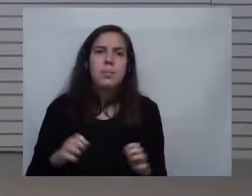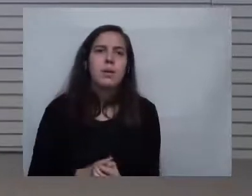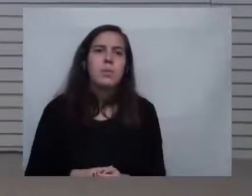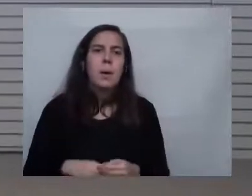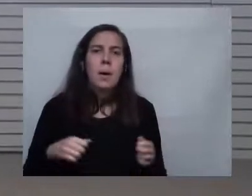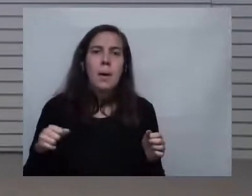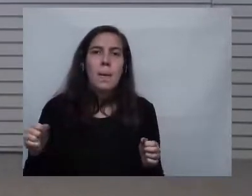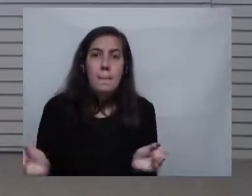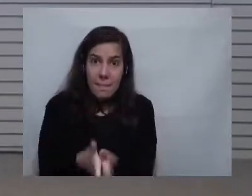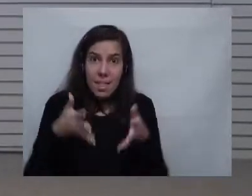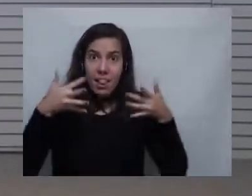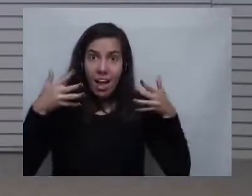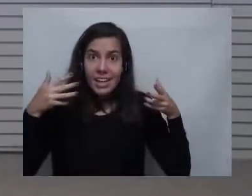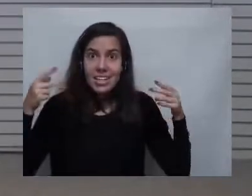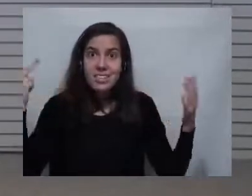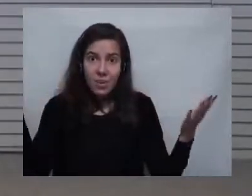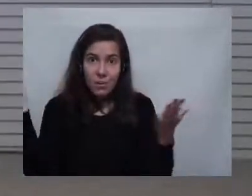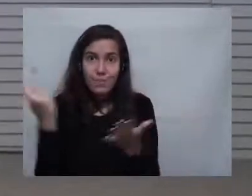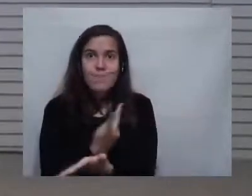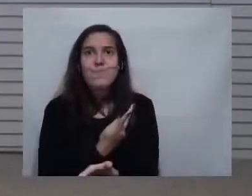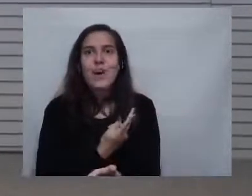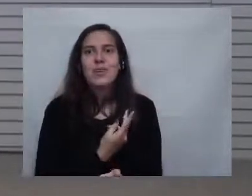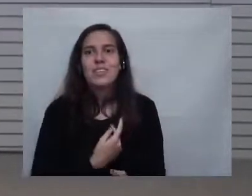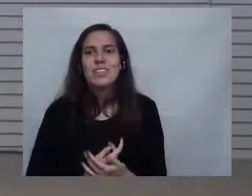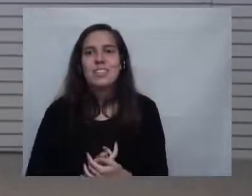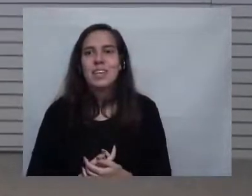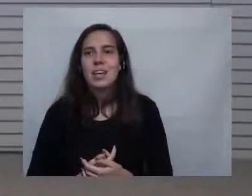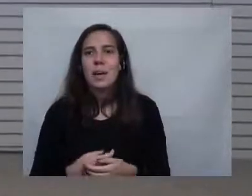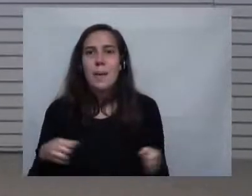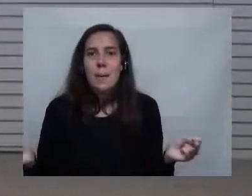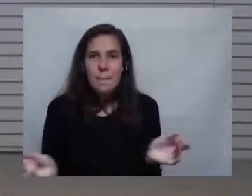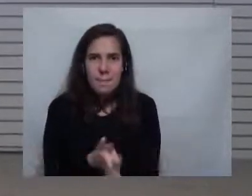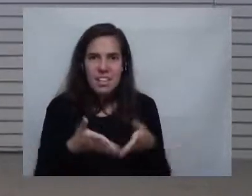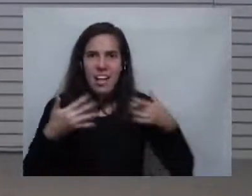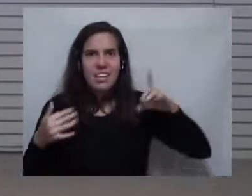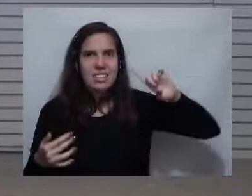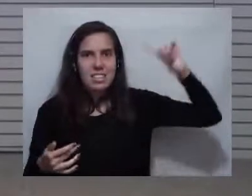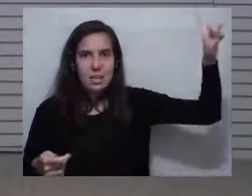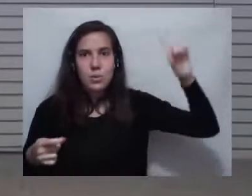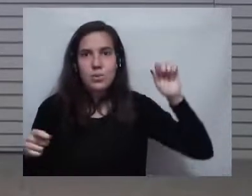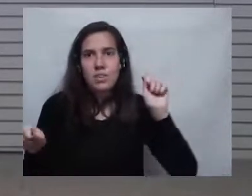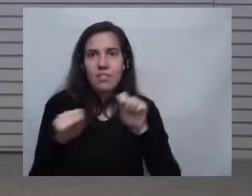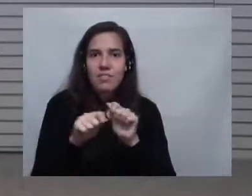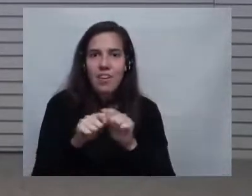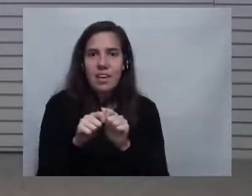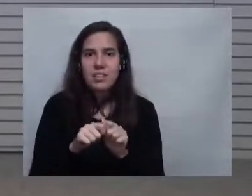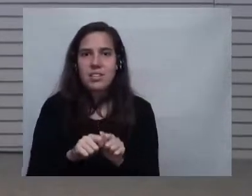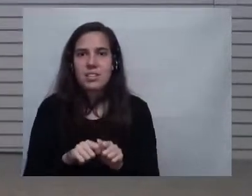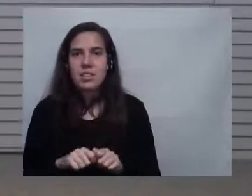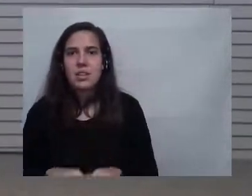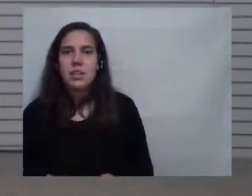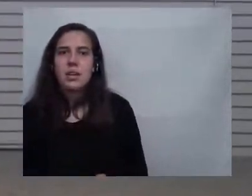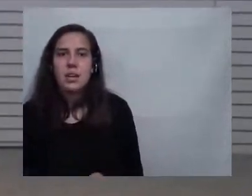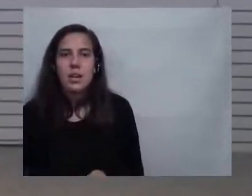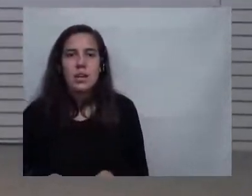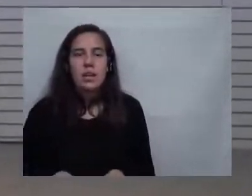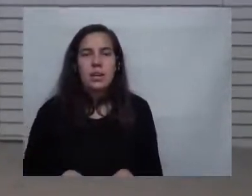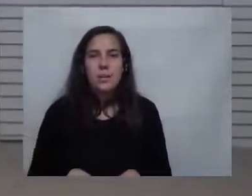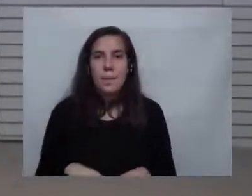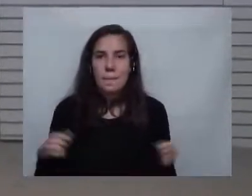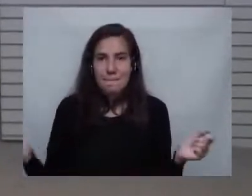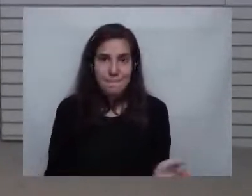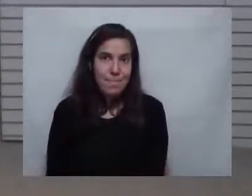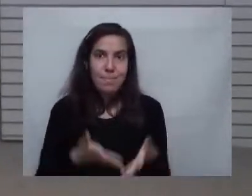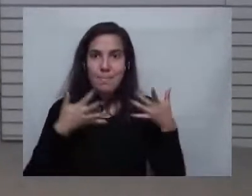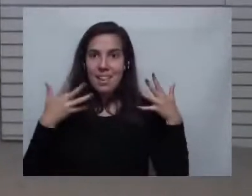Milagres para acontecer milagre ação Sobrenatural não é comum milagre é o sinal fechar para você na hora que